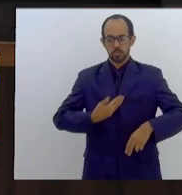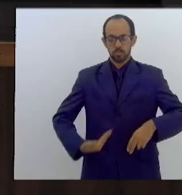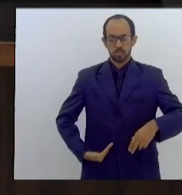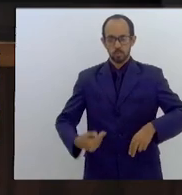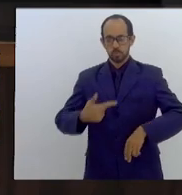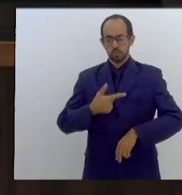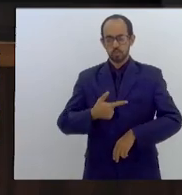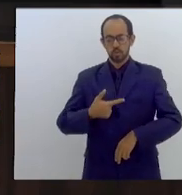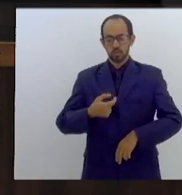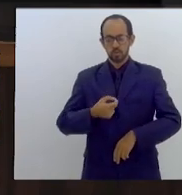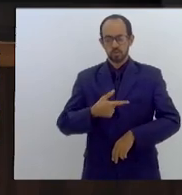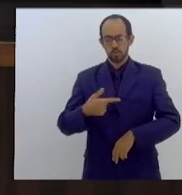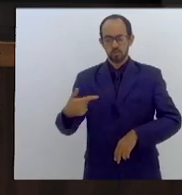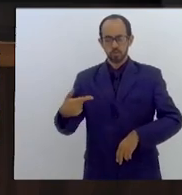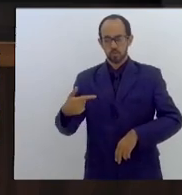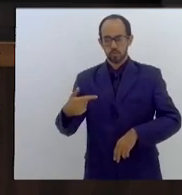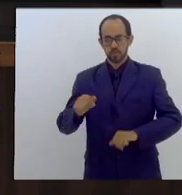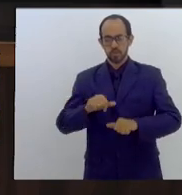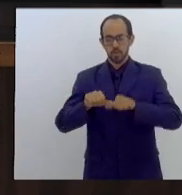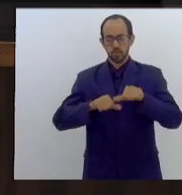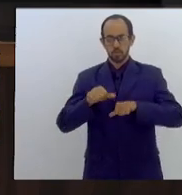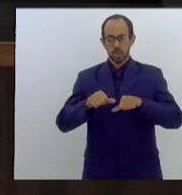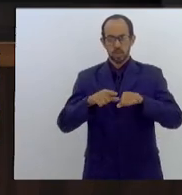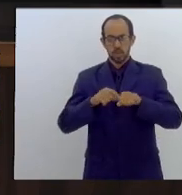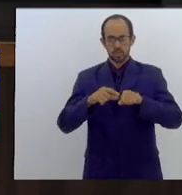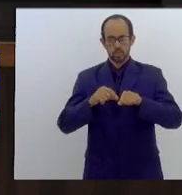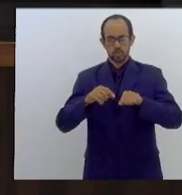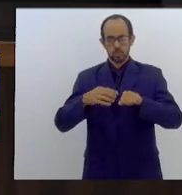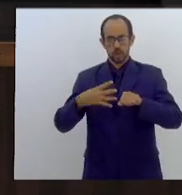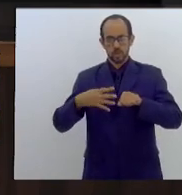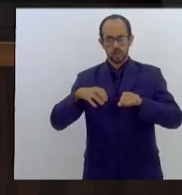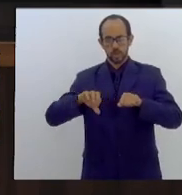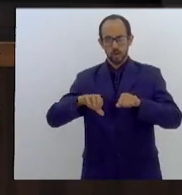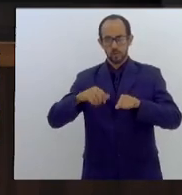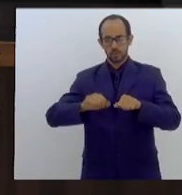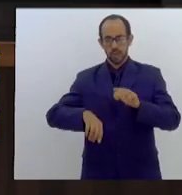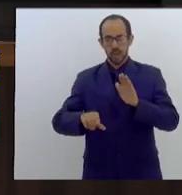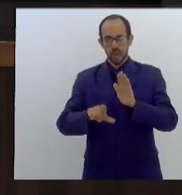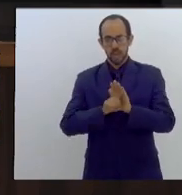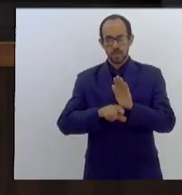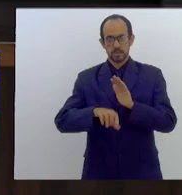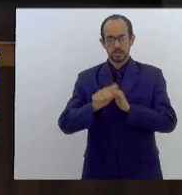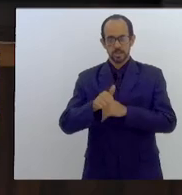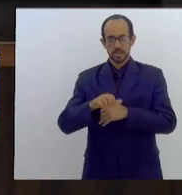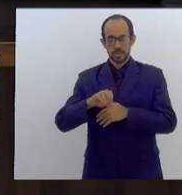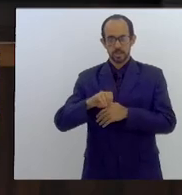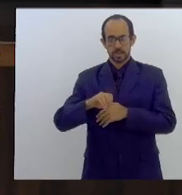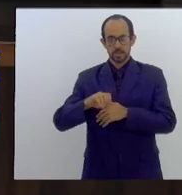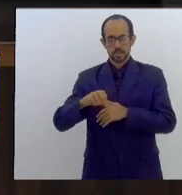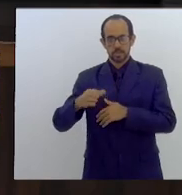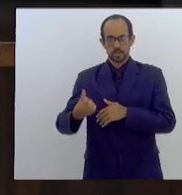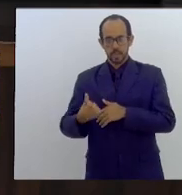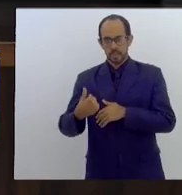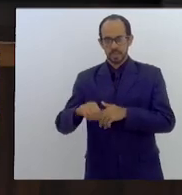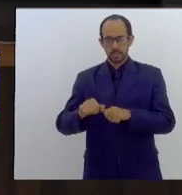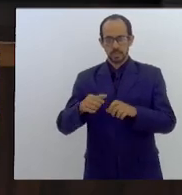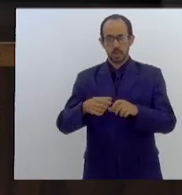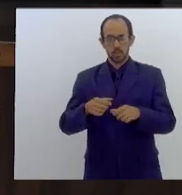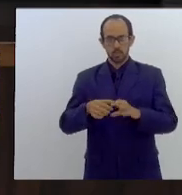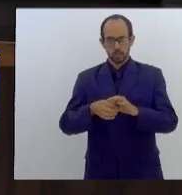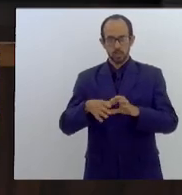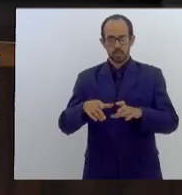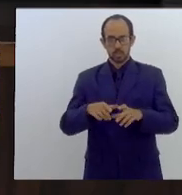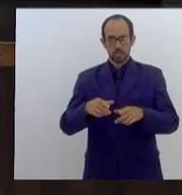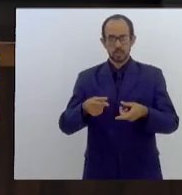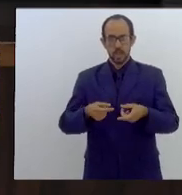22... que altera o artigo 49 da Lei Complementar 106, de 3 de janeiro de 2003, e autoriza a alienação do imóvel do Ministério